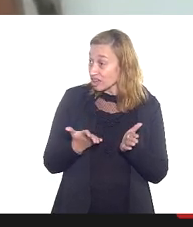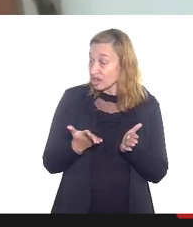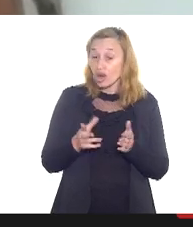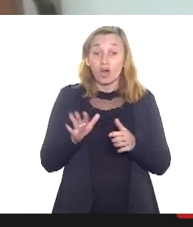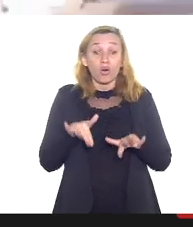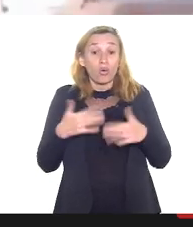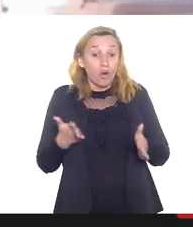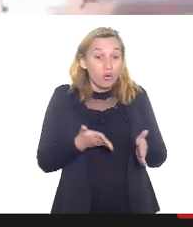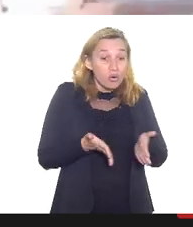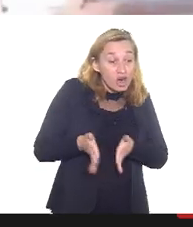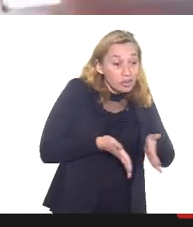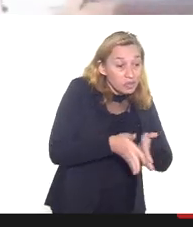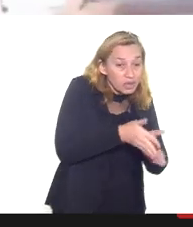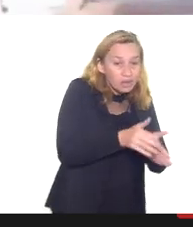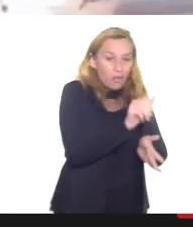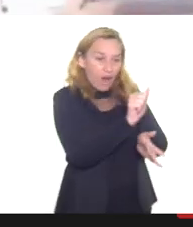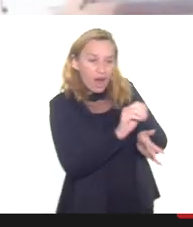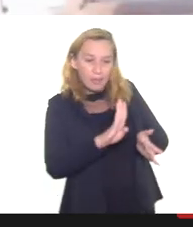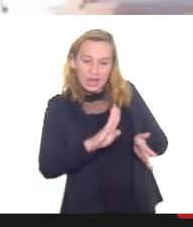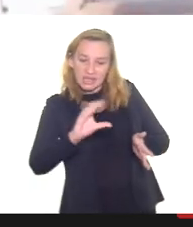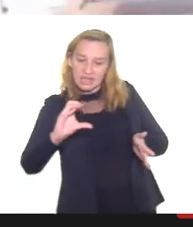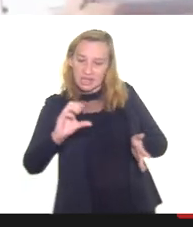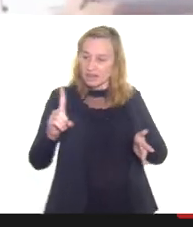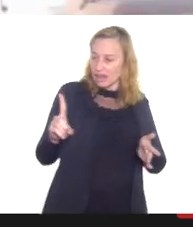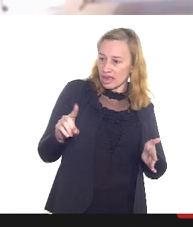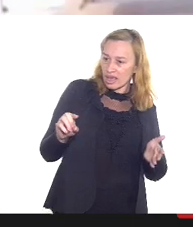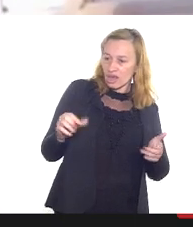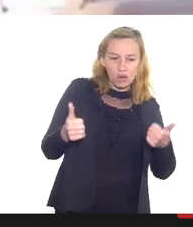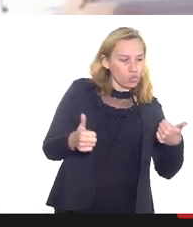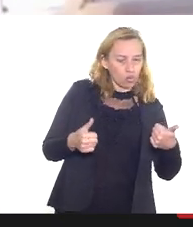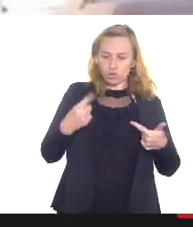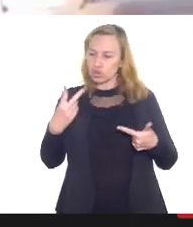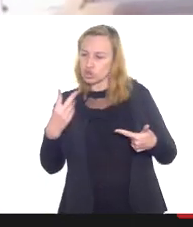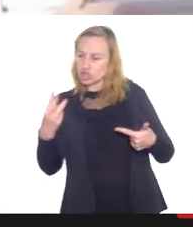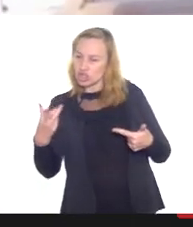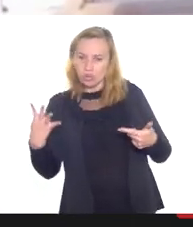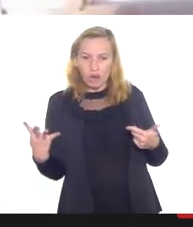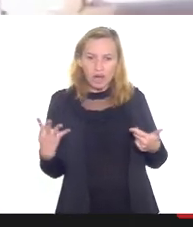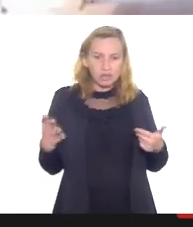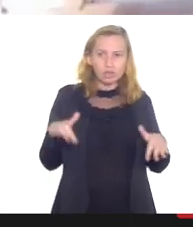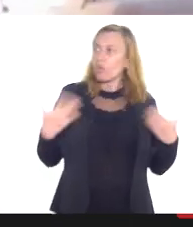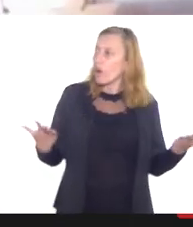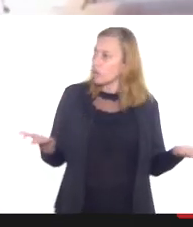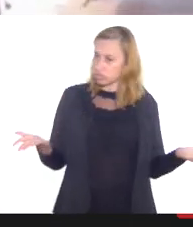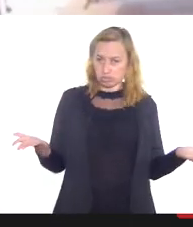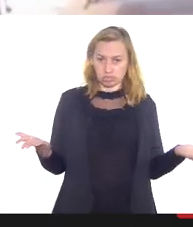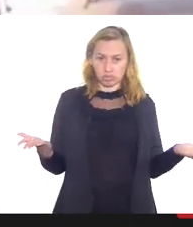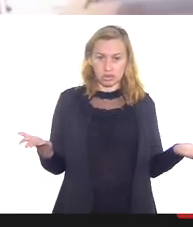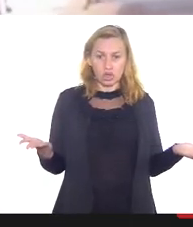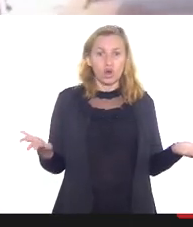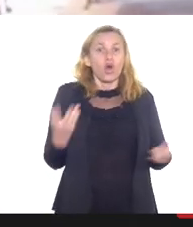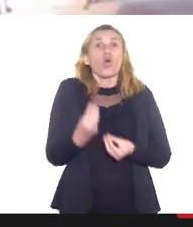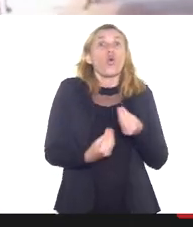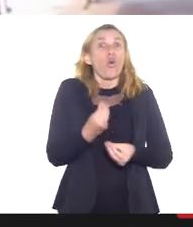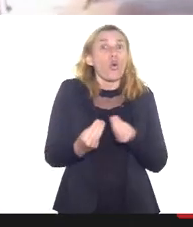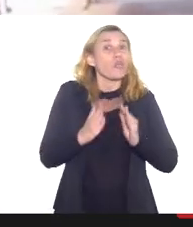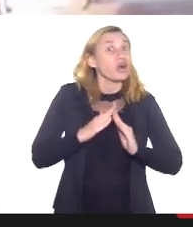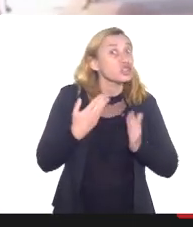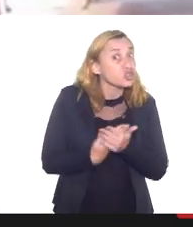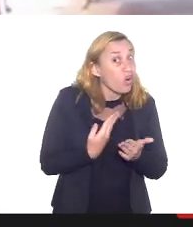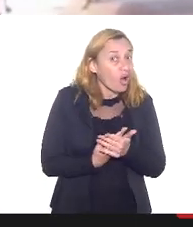vai ter, se é um, se é dois, se é três ou se é quatro, e pronto. Não é dessa forma. Né? Como é que a escola